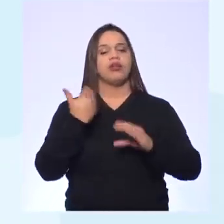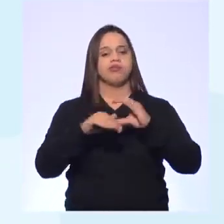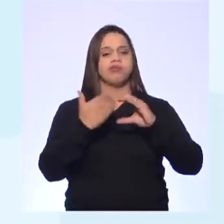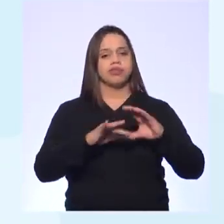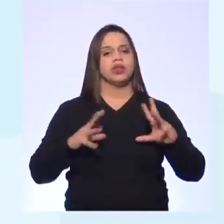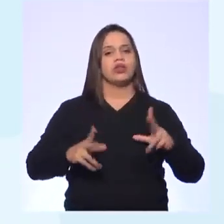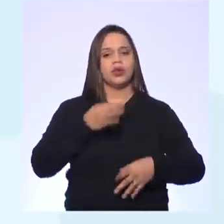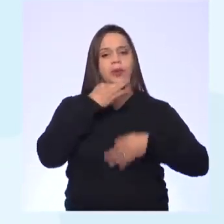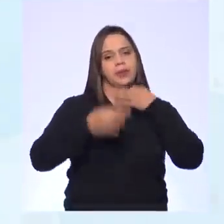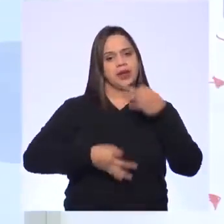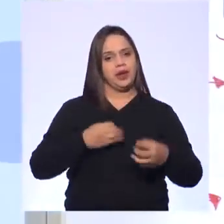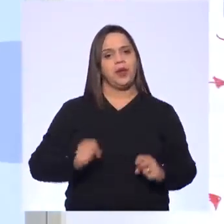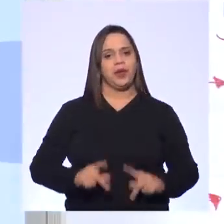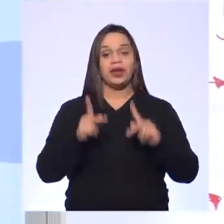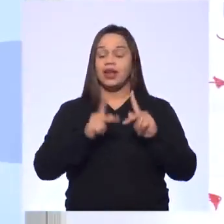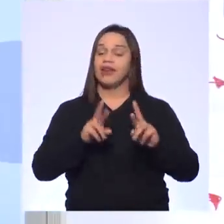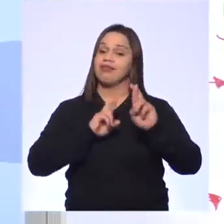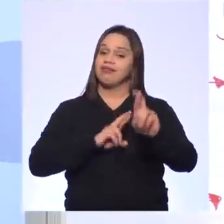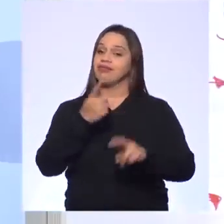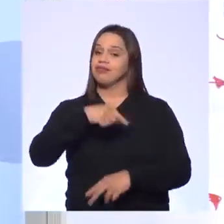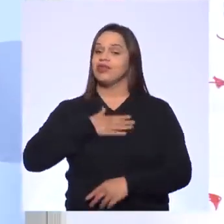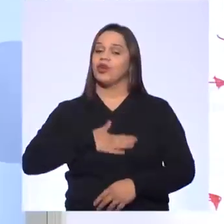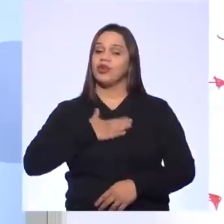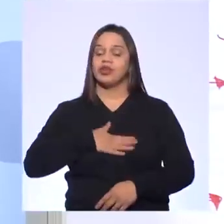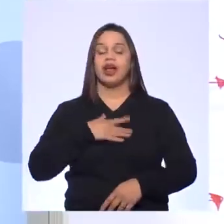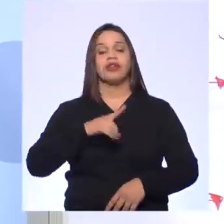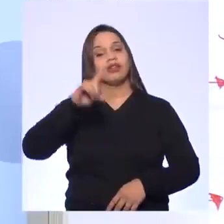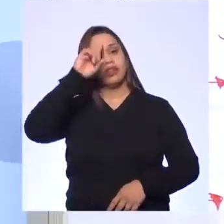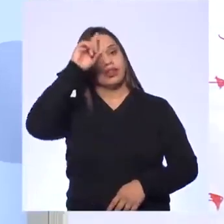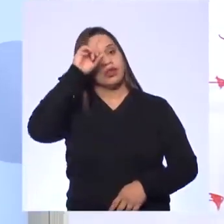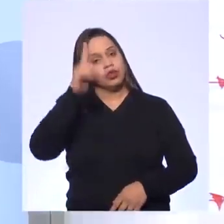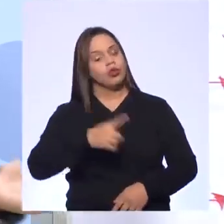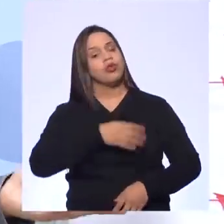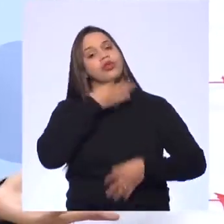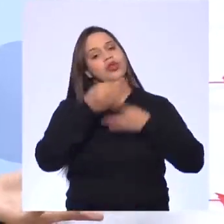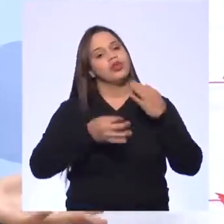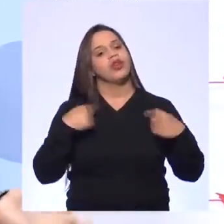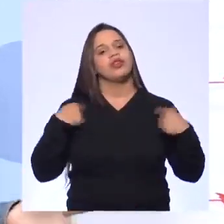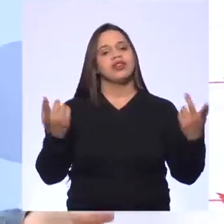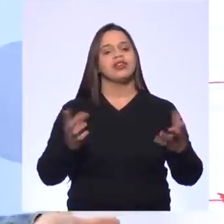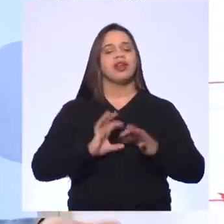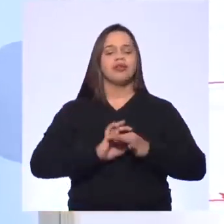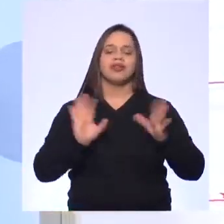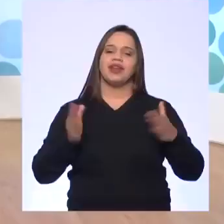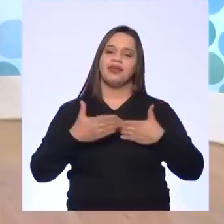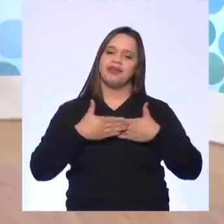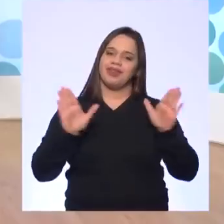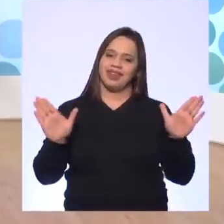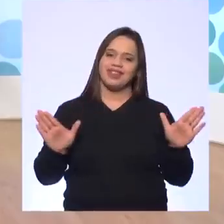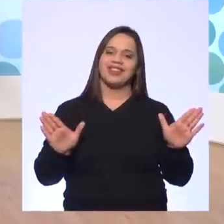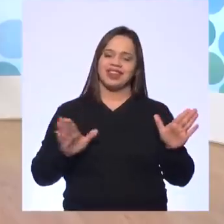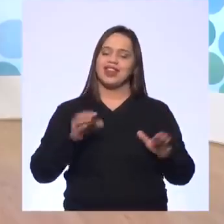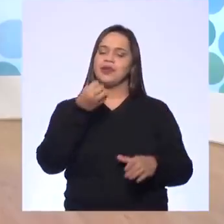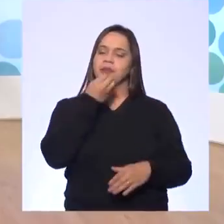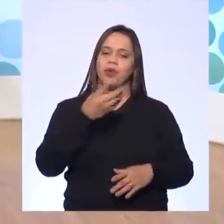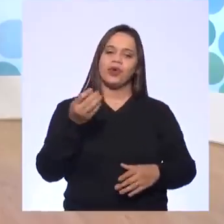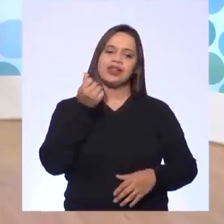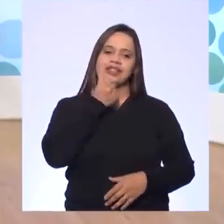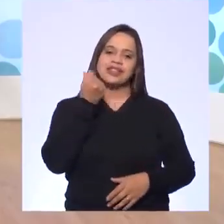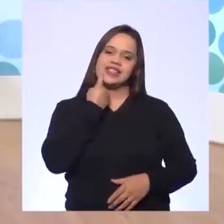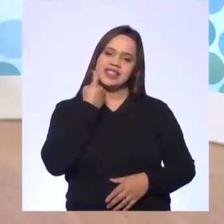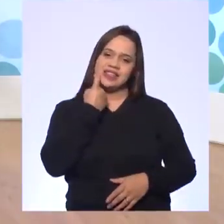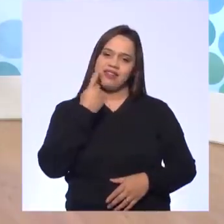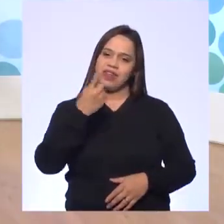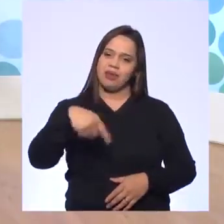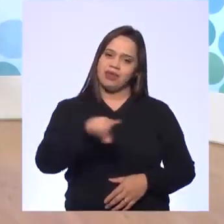isso. Espero que vocês tenham gostado. Qualquer dúvida, qualquer sugestão, estamos aqui abertos e uma ótima sexta-feira. Uma